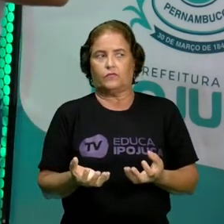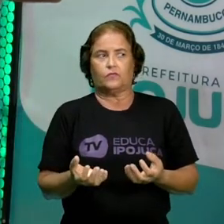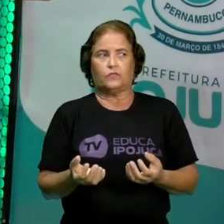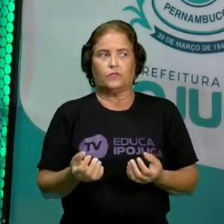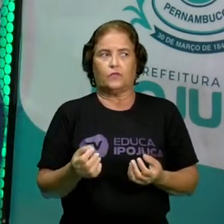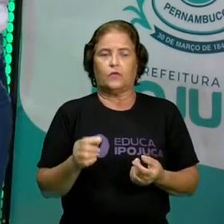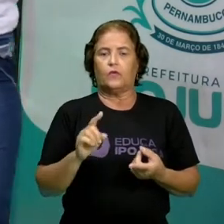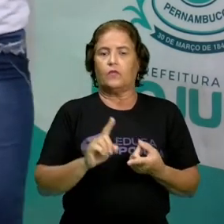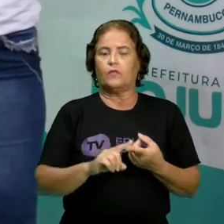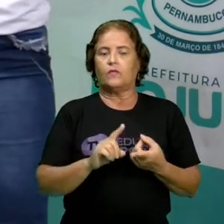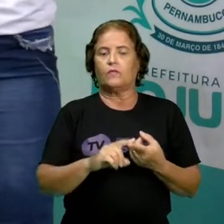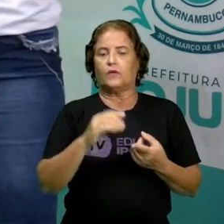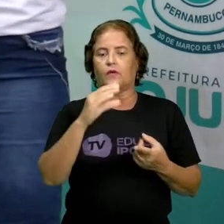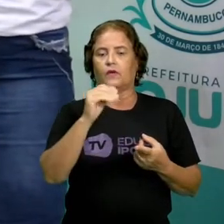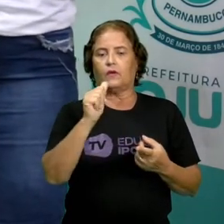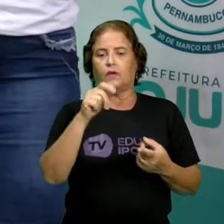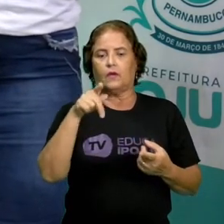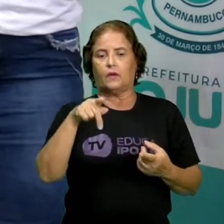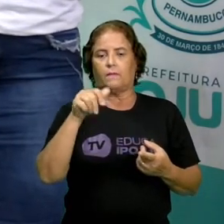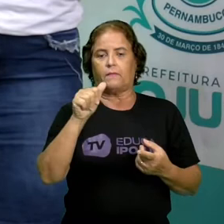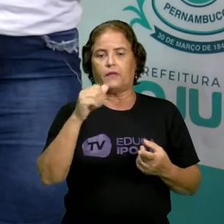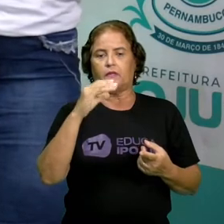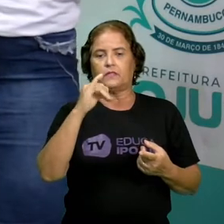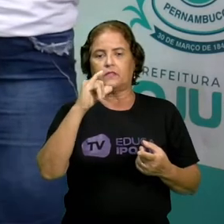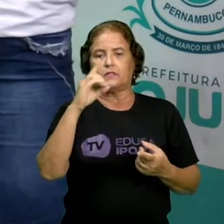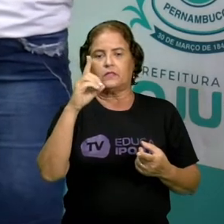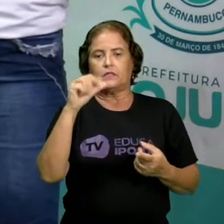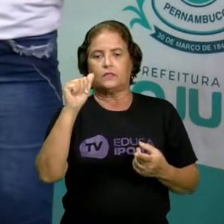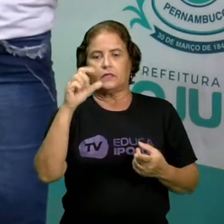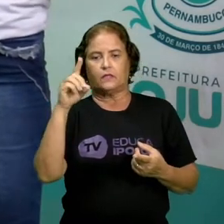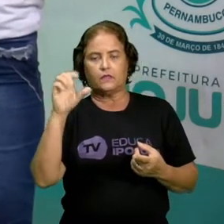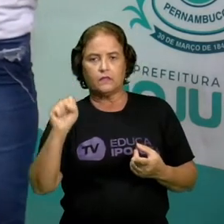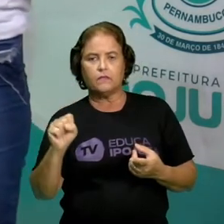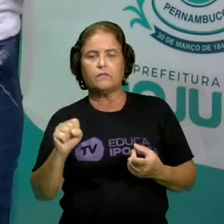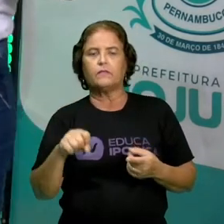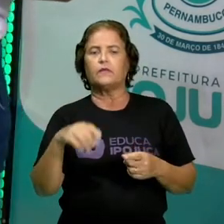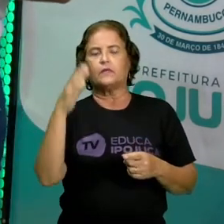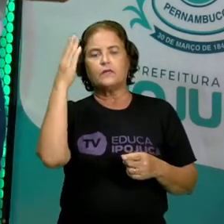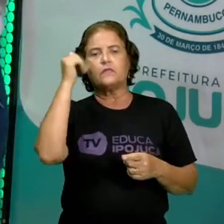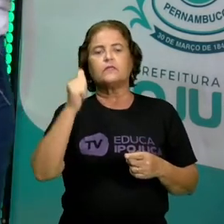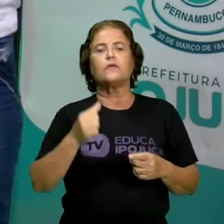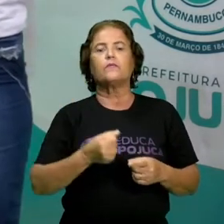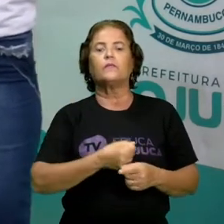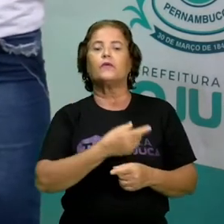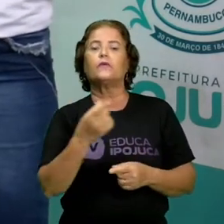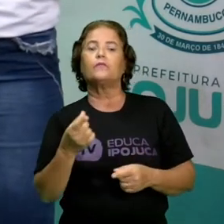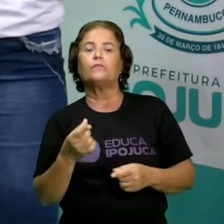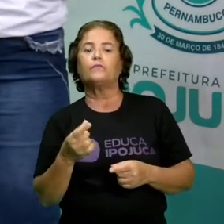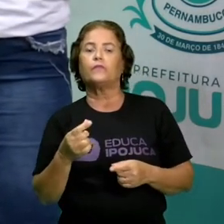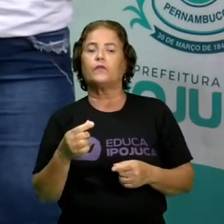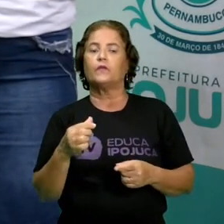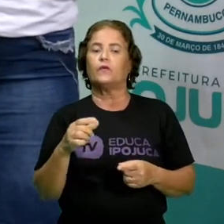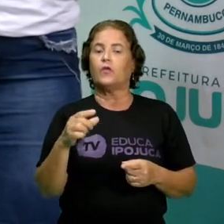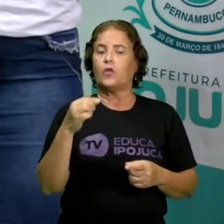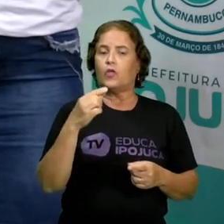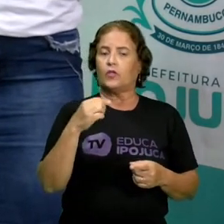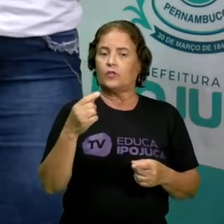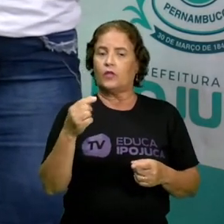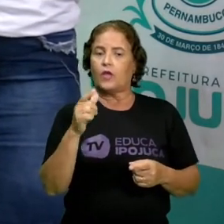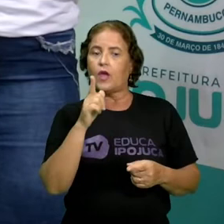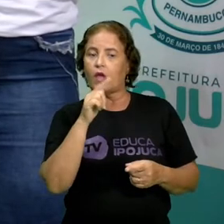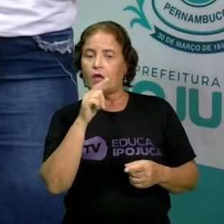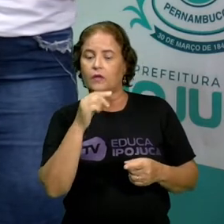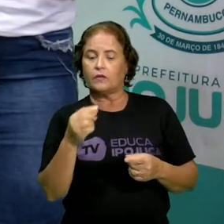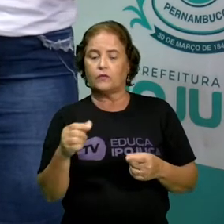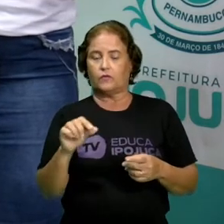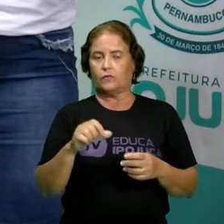de capacidade, para sabermos, né, a capacidade do líquido. Por exemplo, quando a gente vai